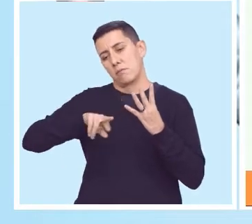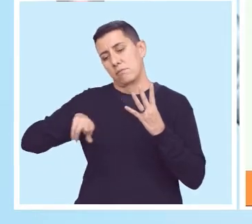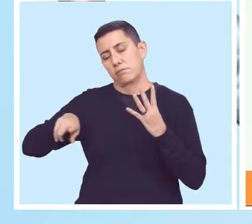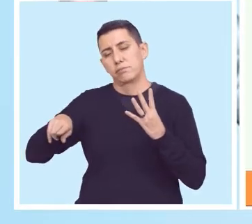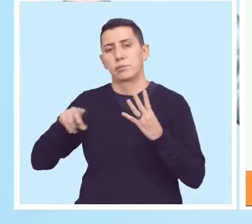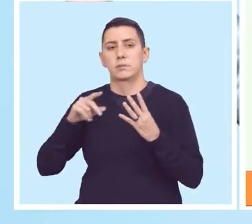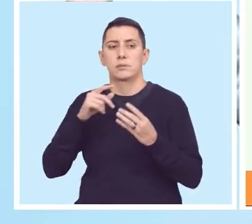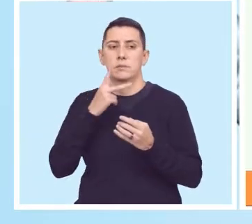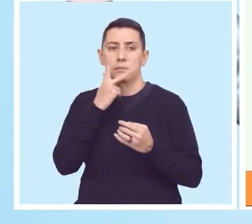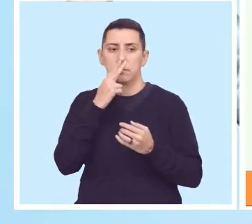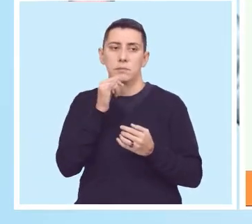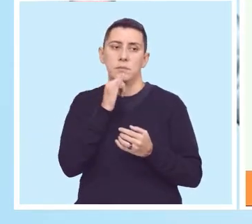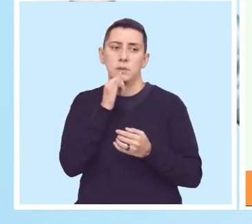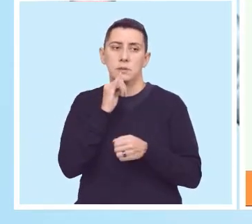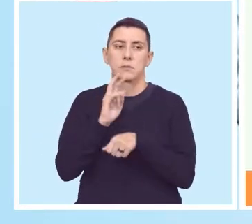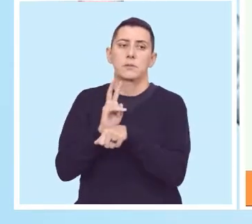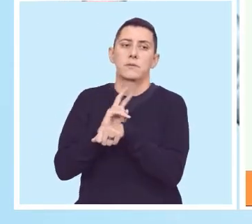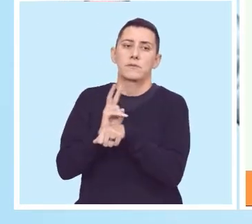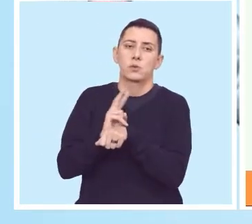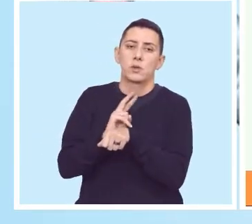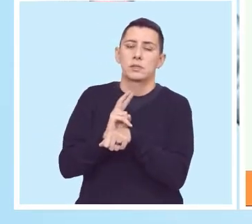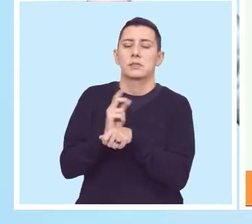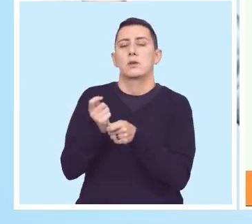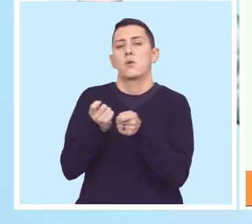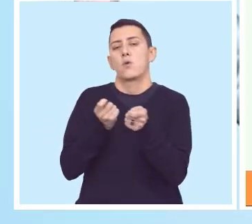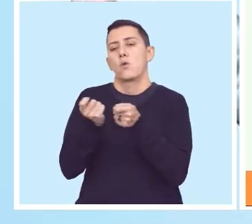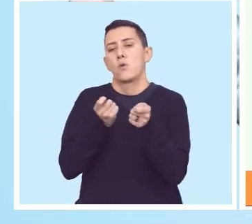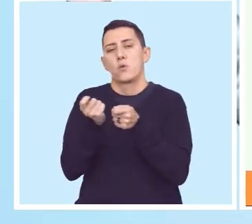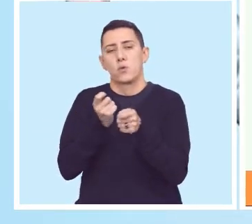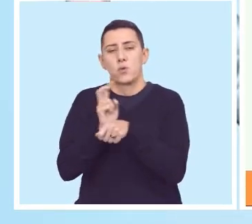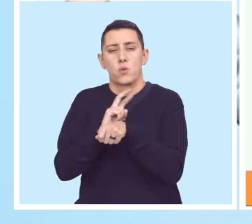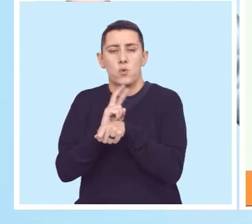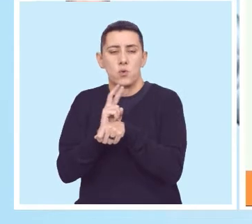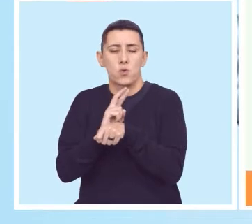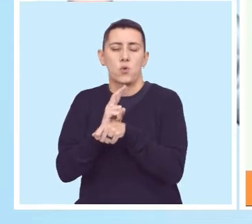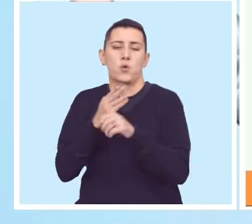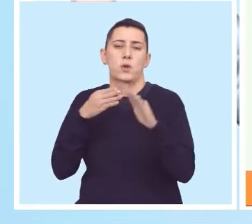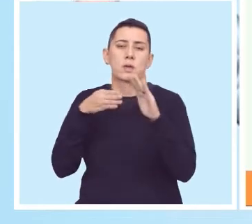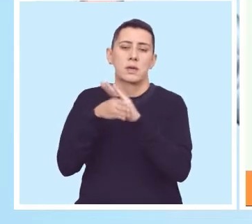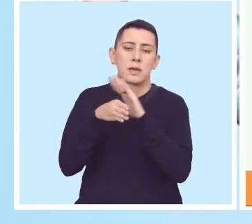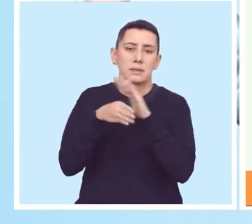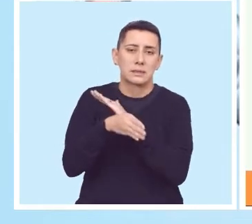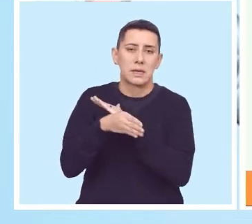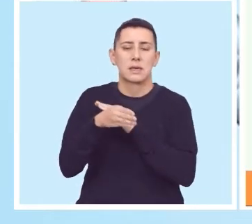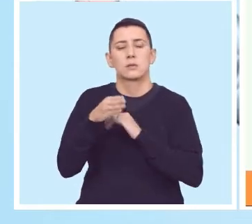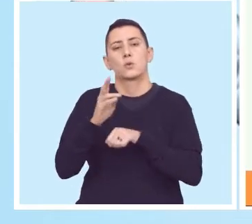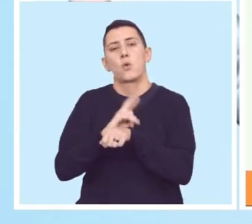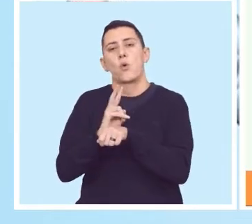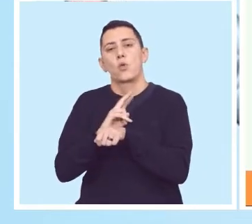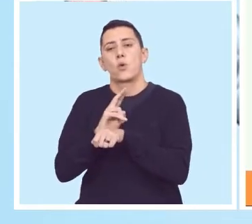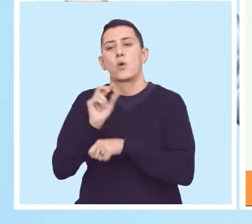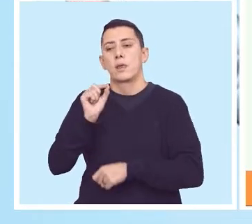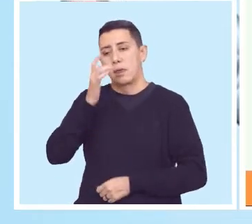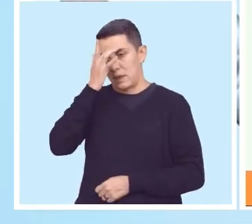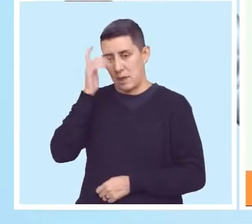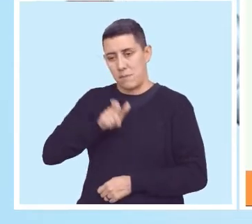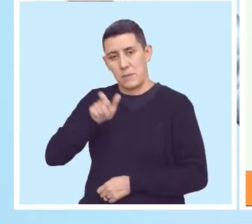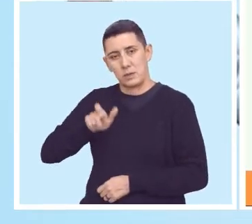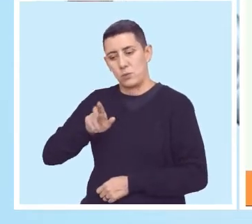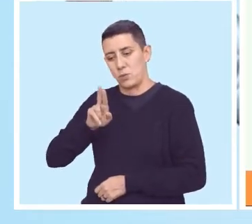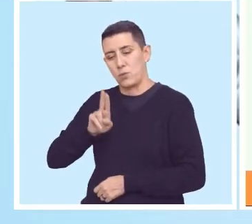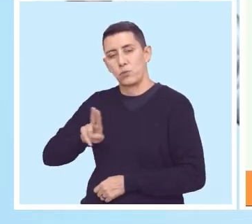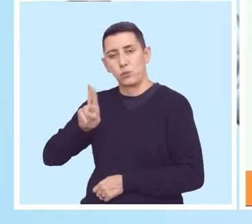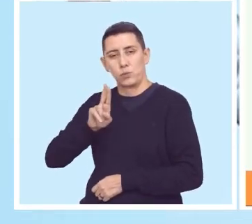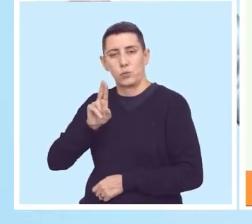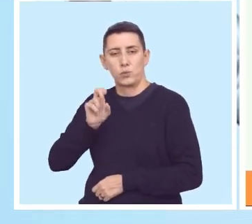acessórios, então controle de acesso, a parte de controle de usuário, cadastro